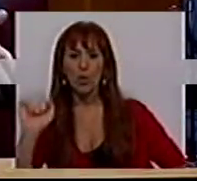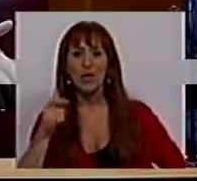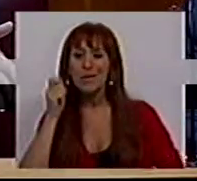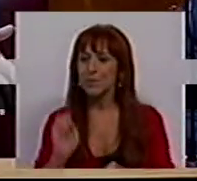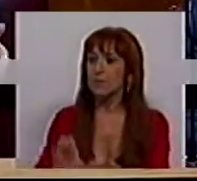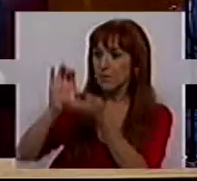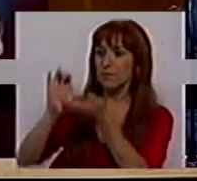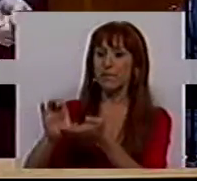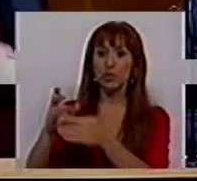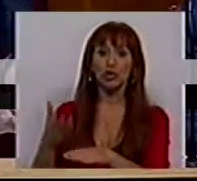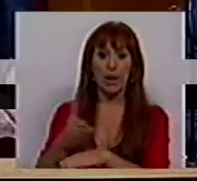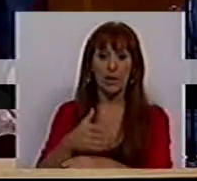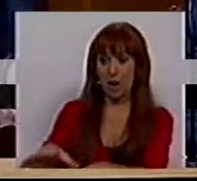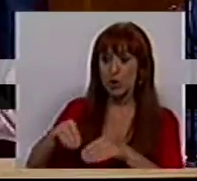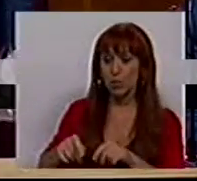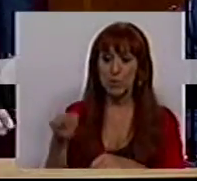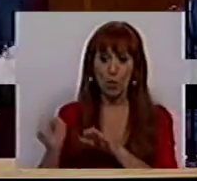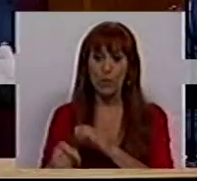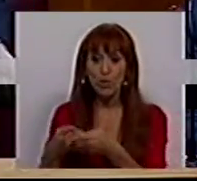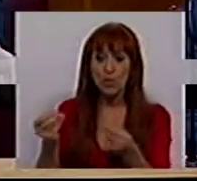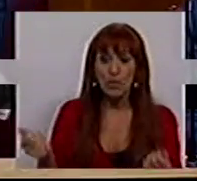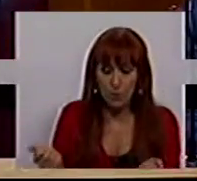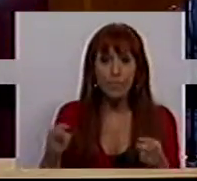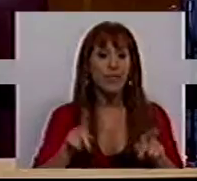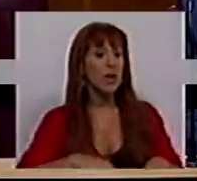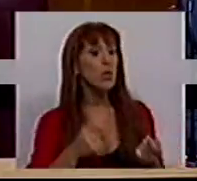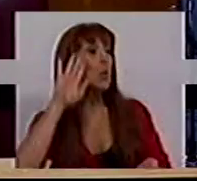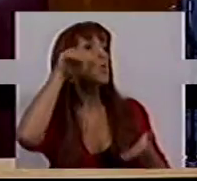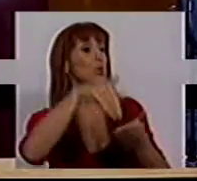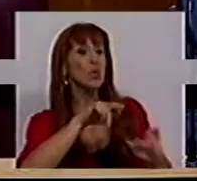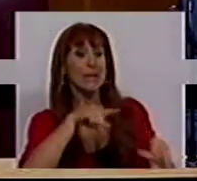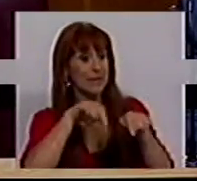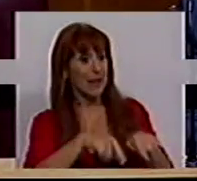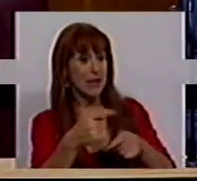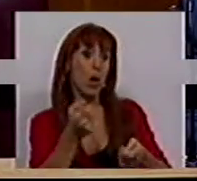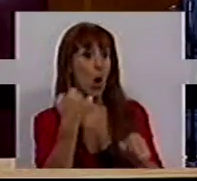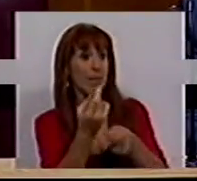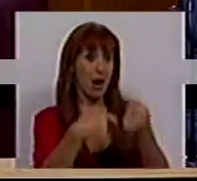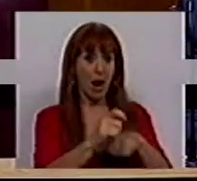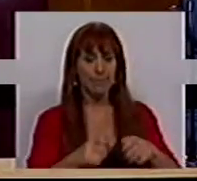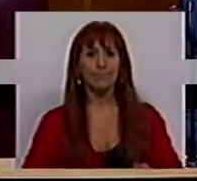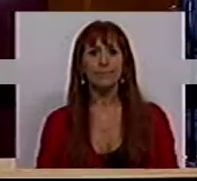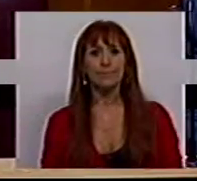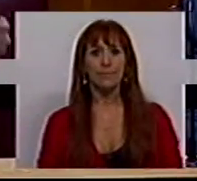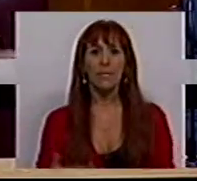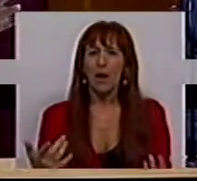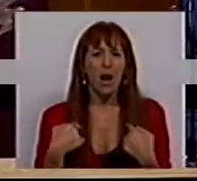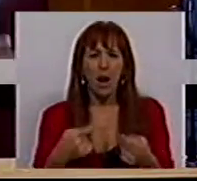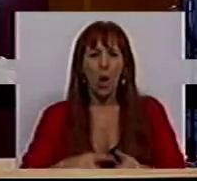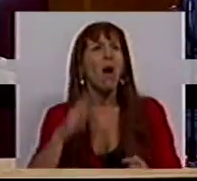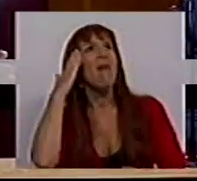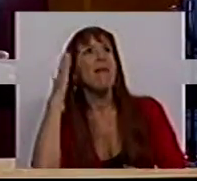de capitalização que foi assumido pelo Fundo de Resolução e o resultado dessa operação. Não